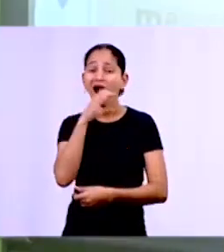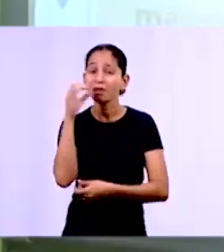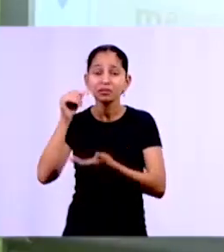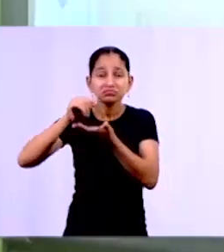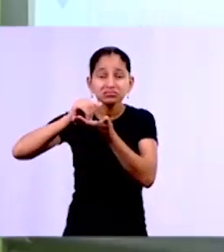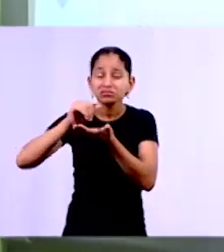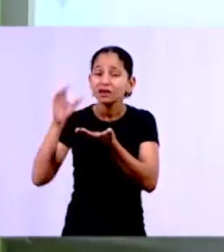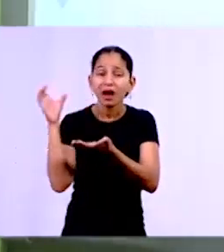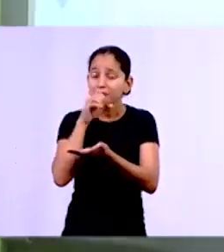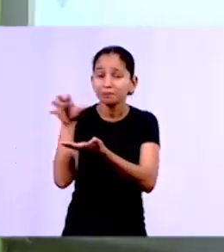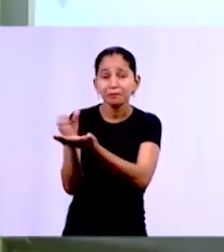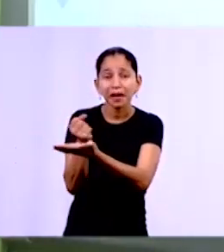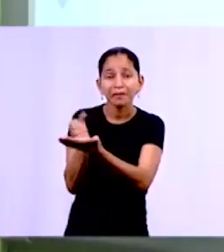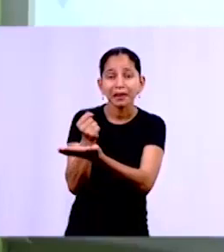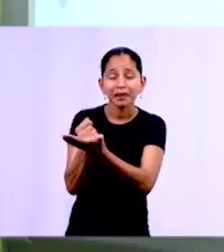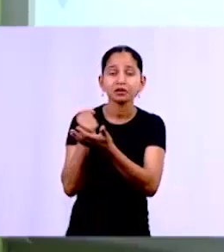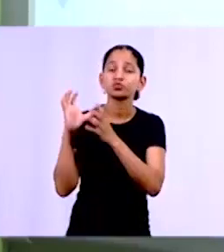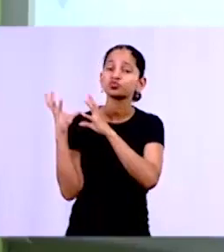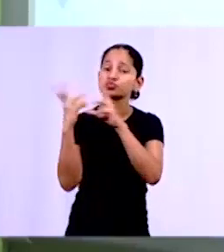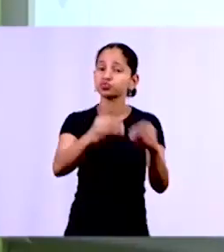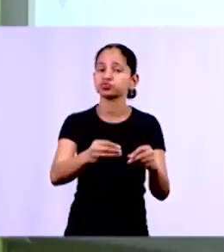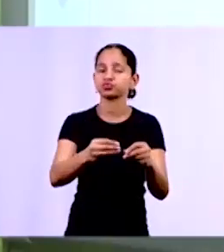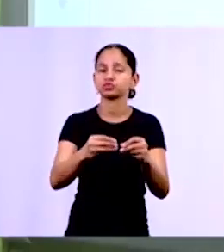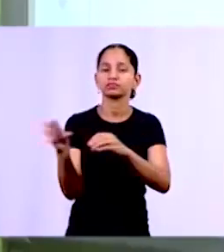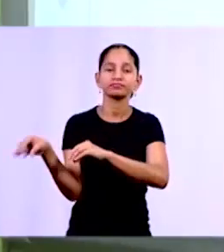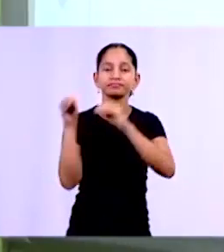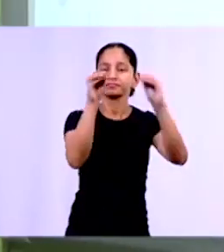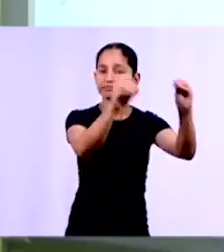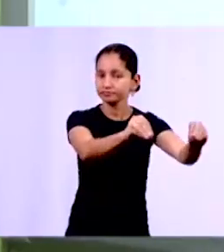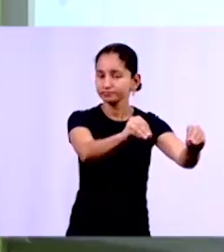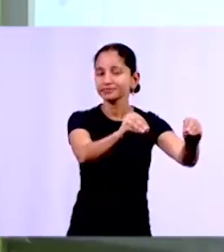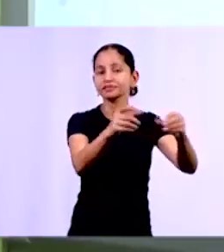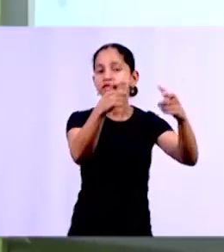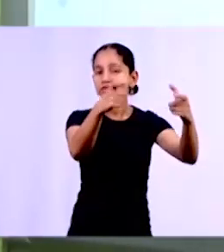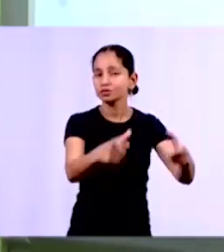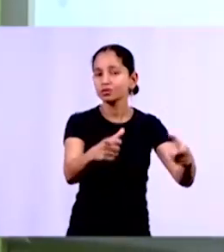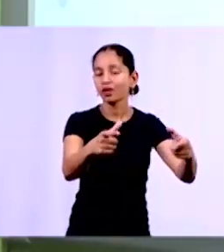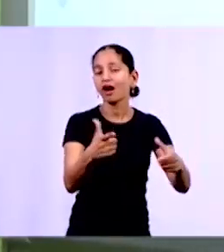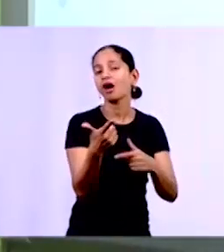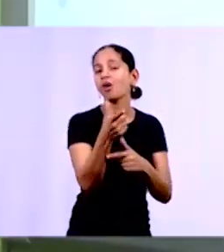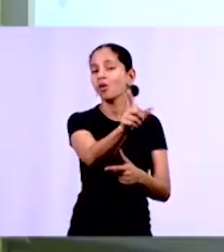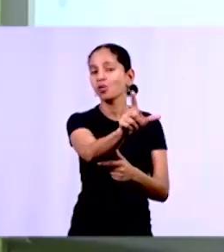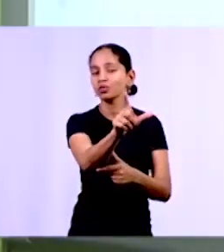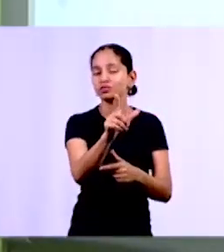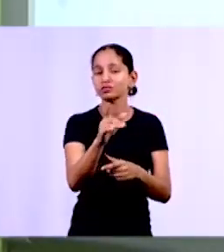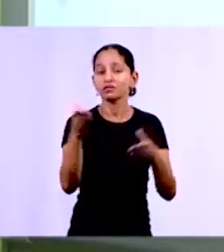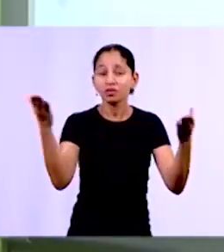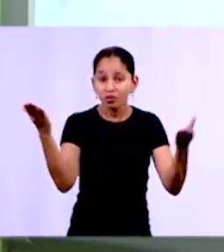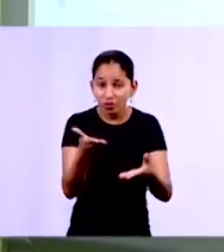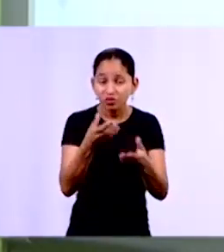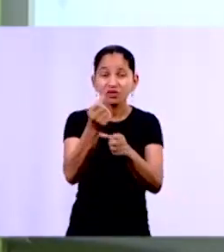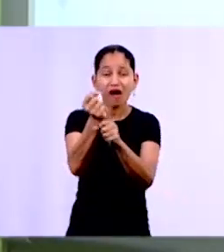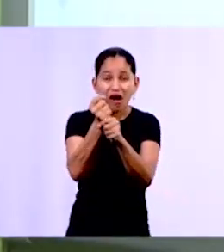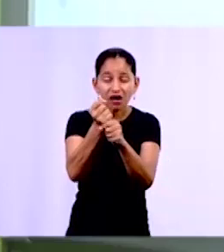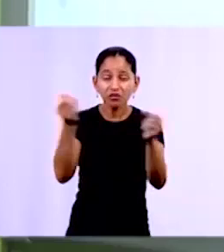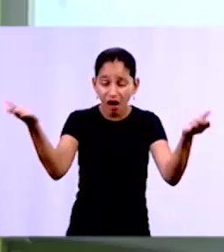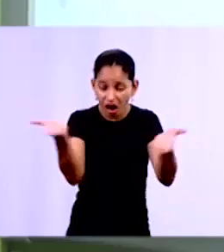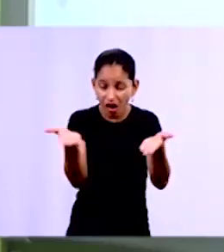servidores tiveram que sair de lá, os dados tiveram que sair de lá para ir para um outro lugar, senão para parar, ainda mais esse ano de